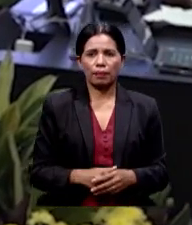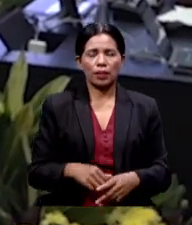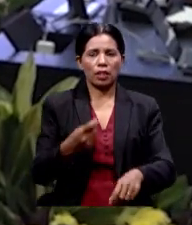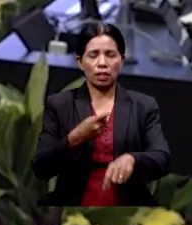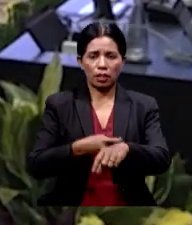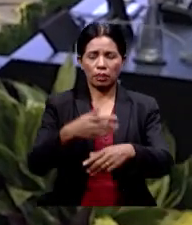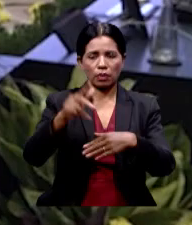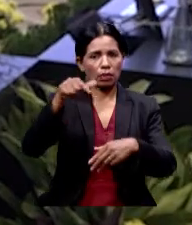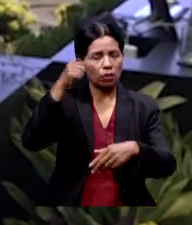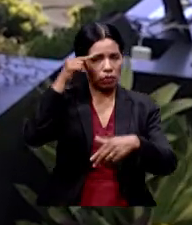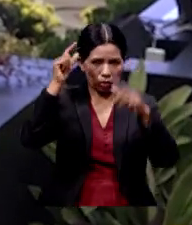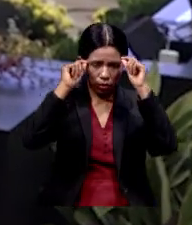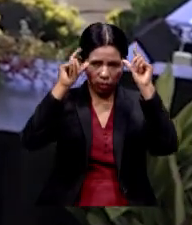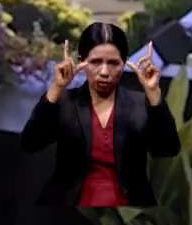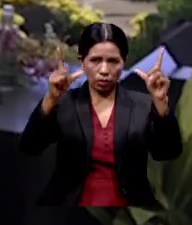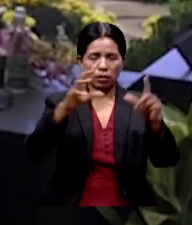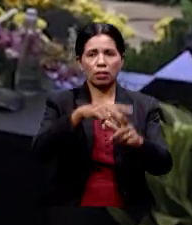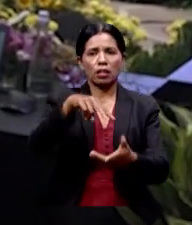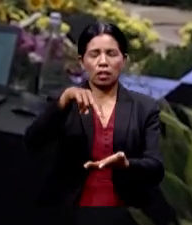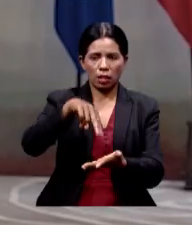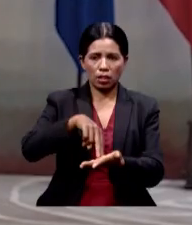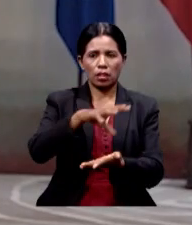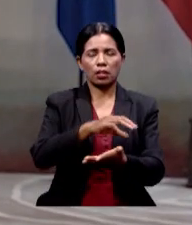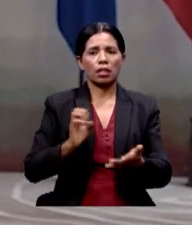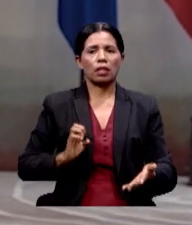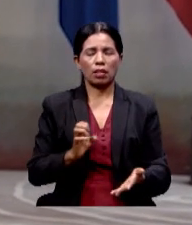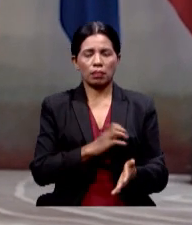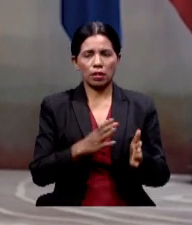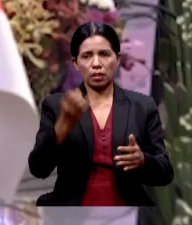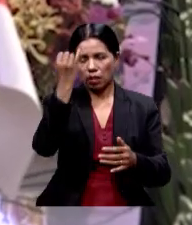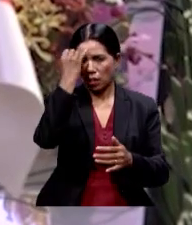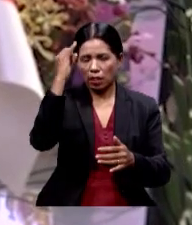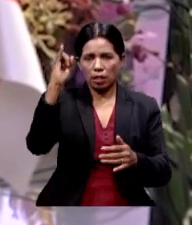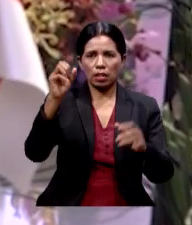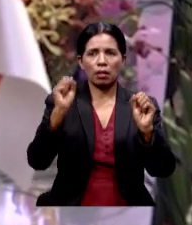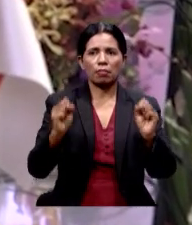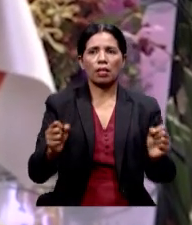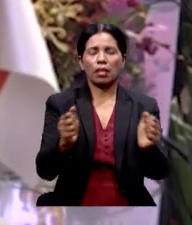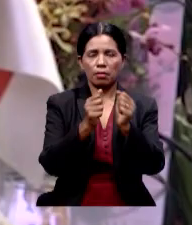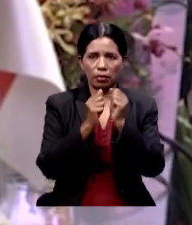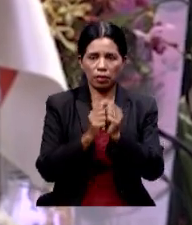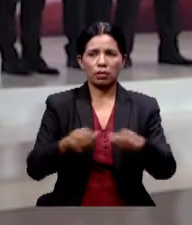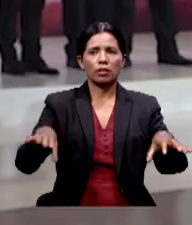barak, governo Timor-Leste se estabelece mos embaixada e a Índia, no Nebele Hametin